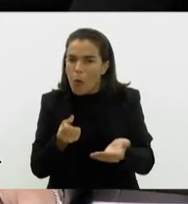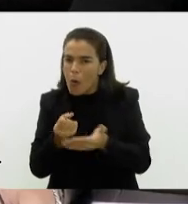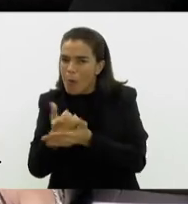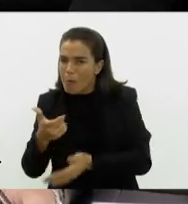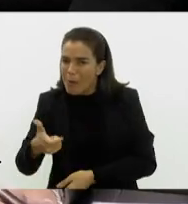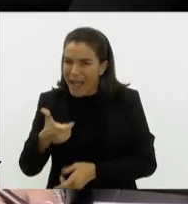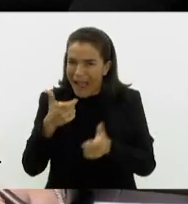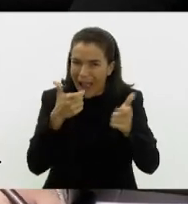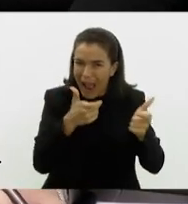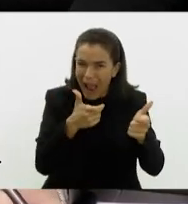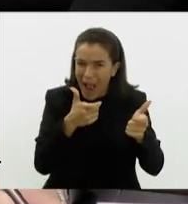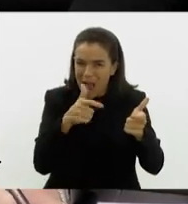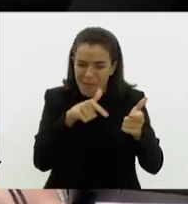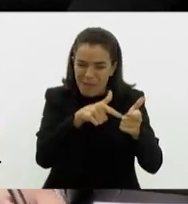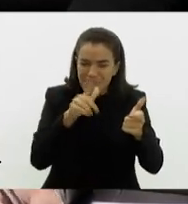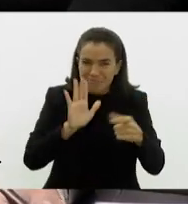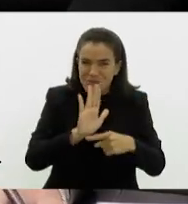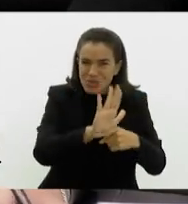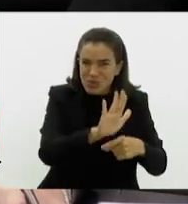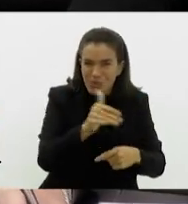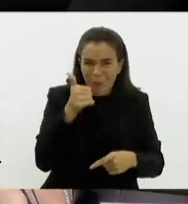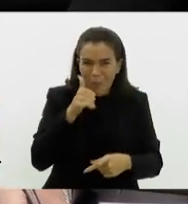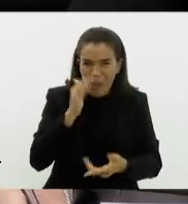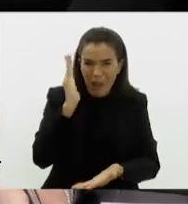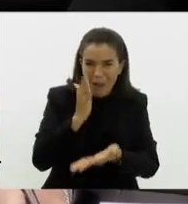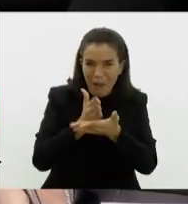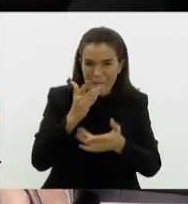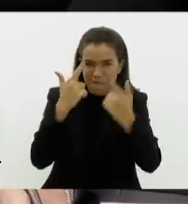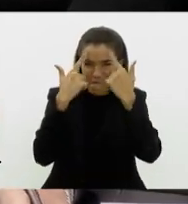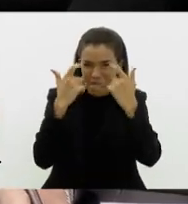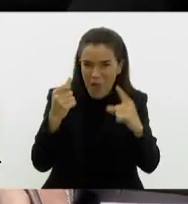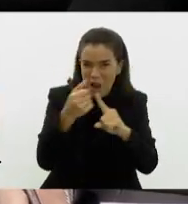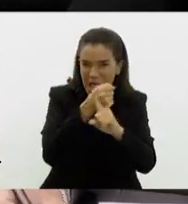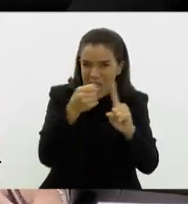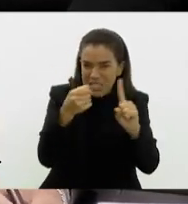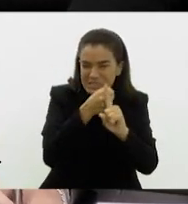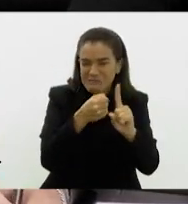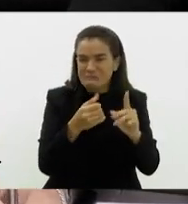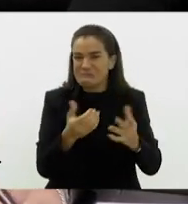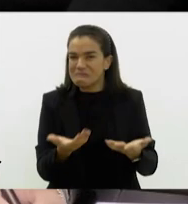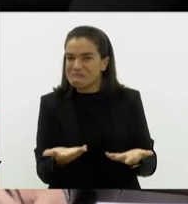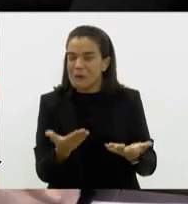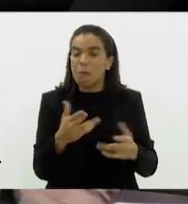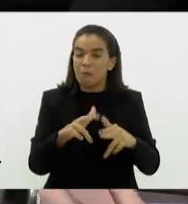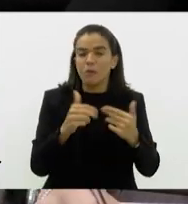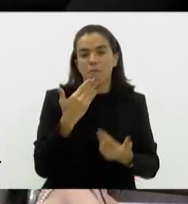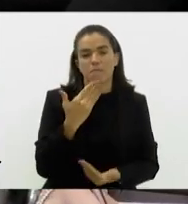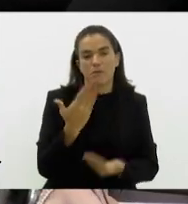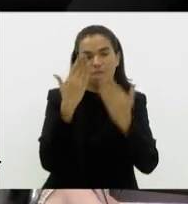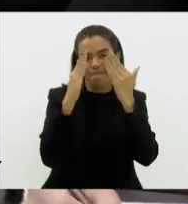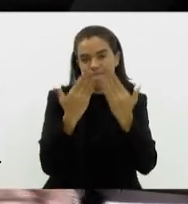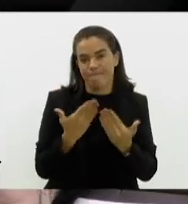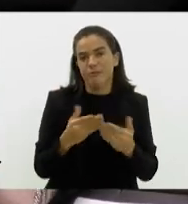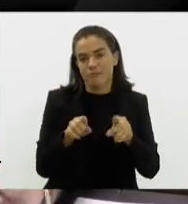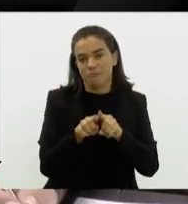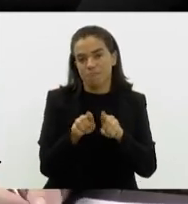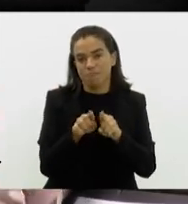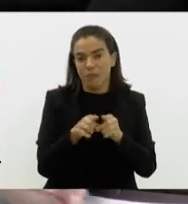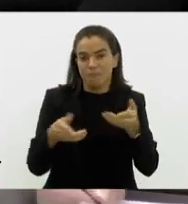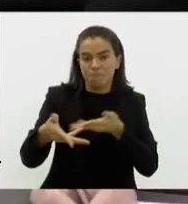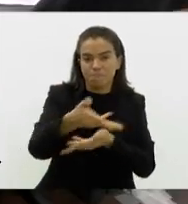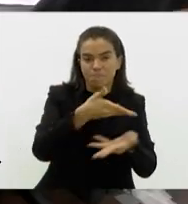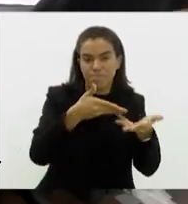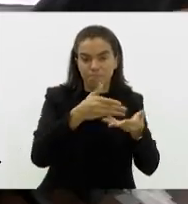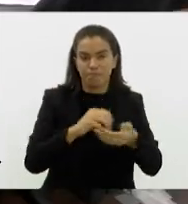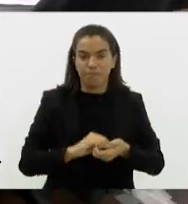vai ajudar as mulheres a combater a violência a qual elas são submetidas. Mas, por isso que eu estou pedindo vistas também conjunta.